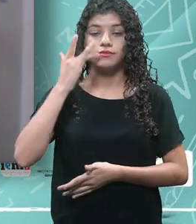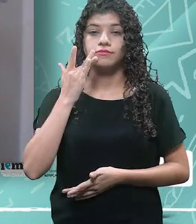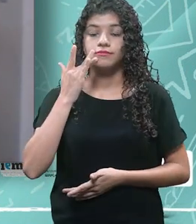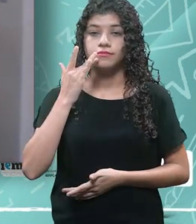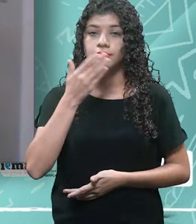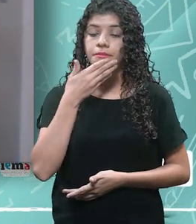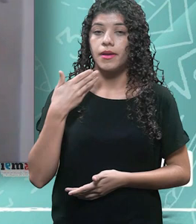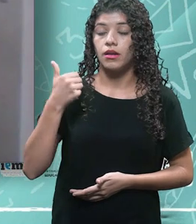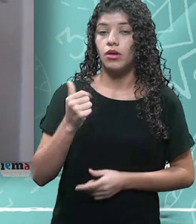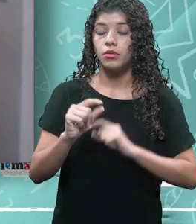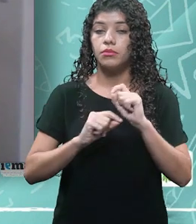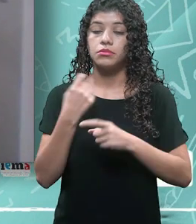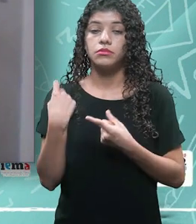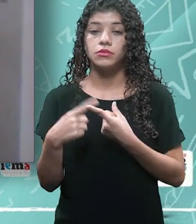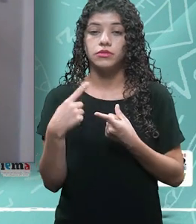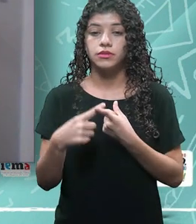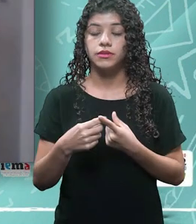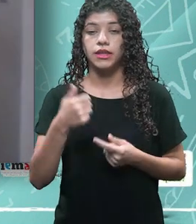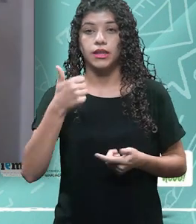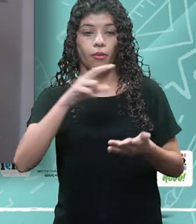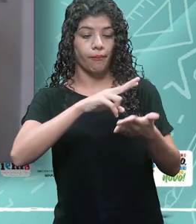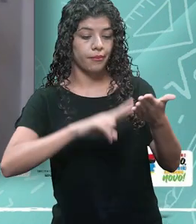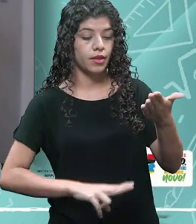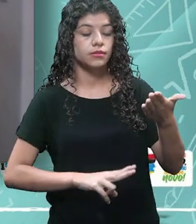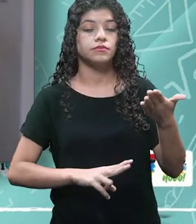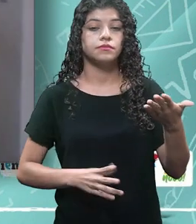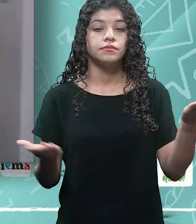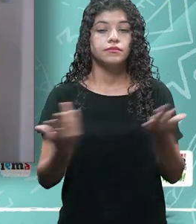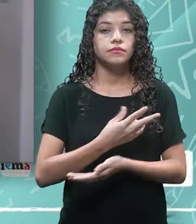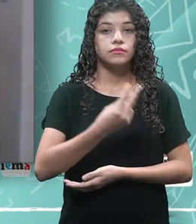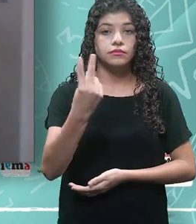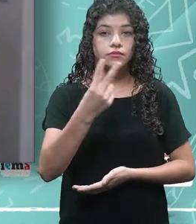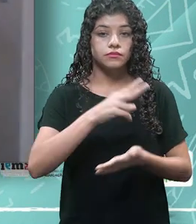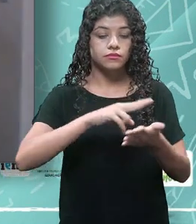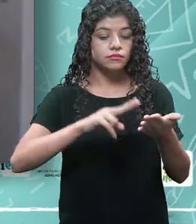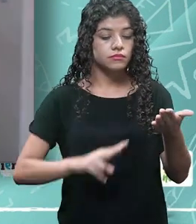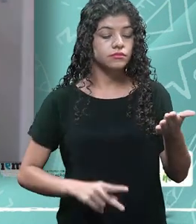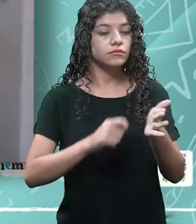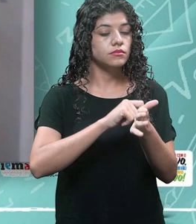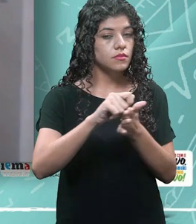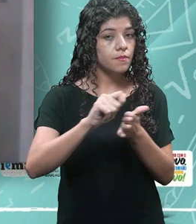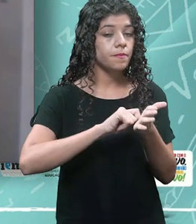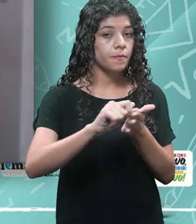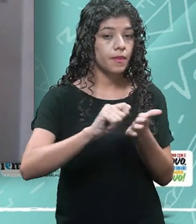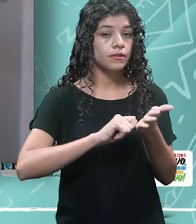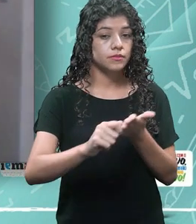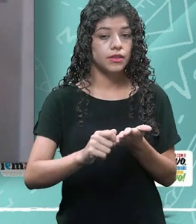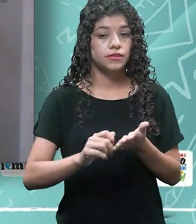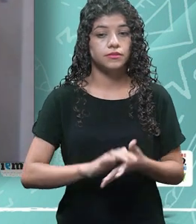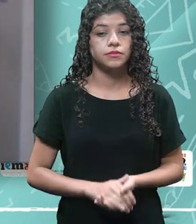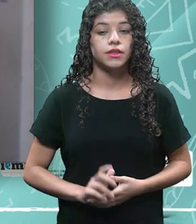principais facilitam muito a sua vida por quê Você fez a primeira leitura Aí você faz a segunda leitura riscando as partes